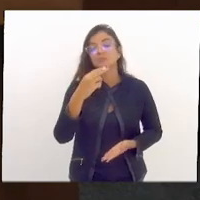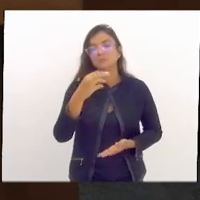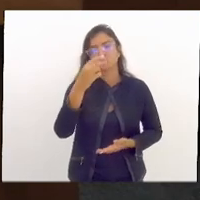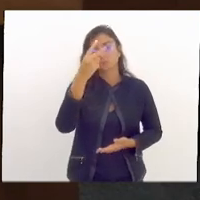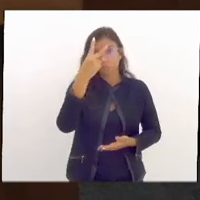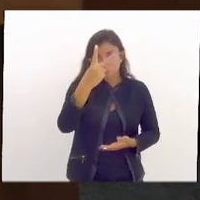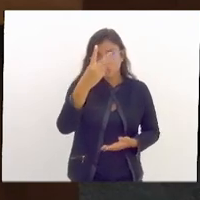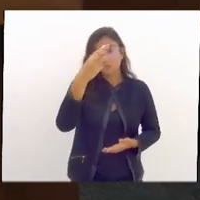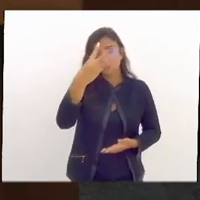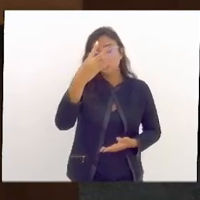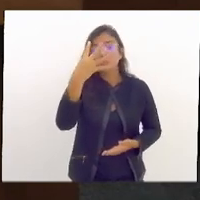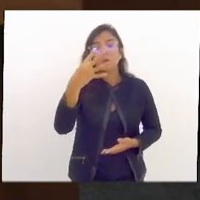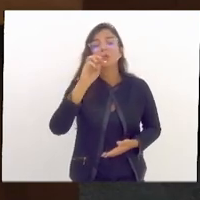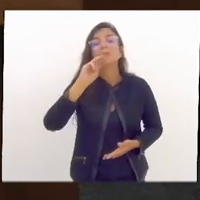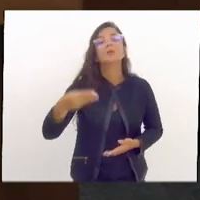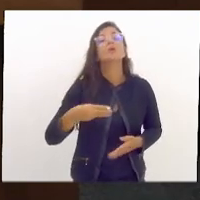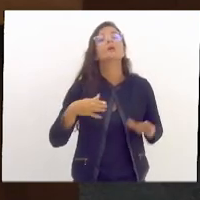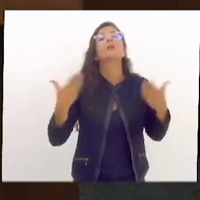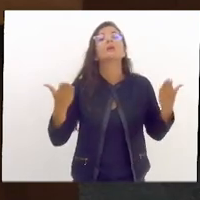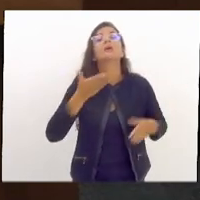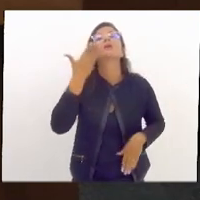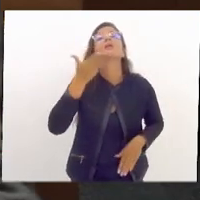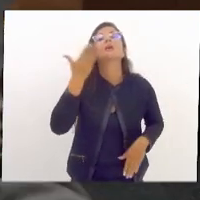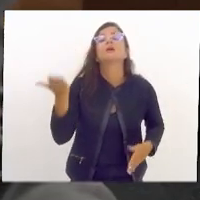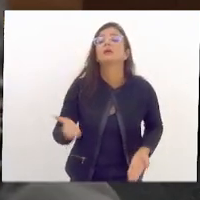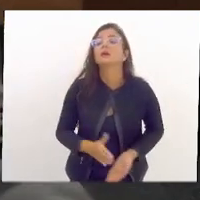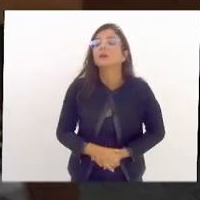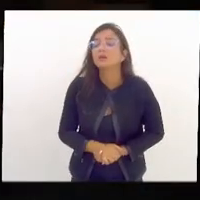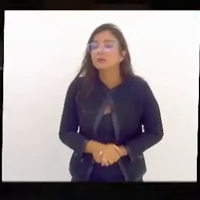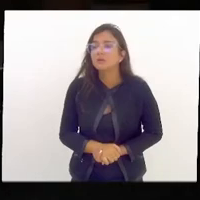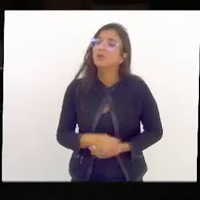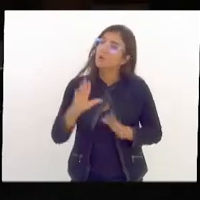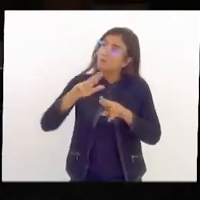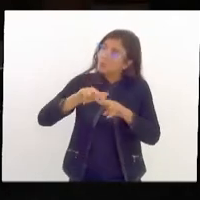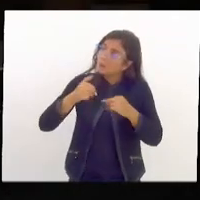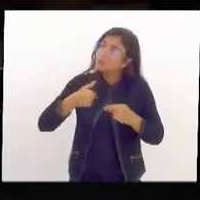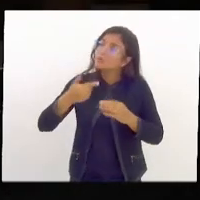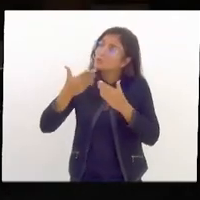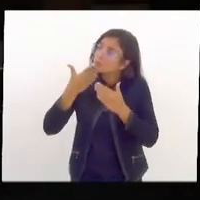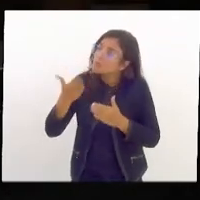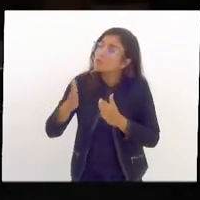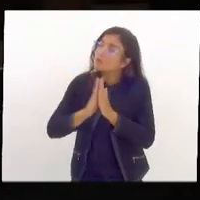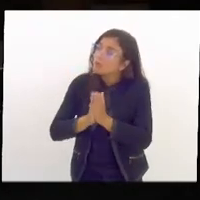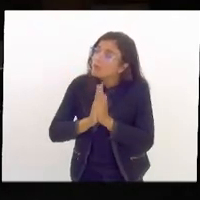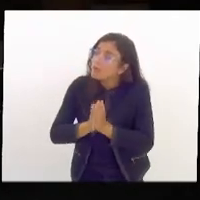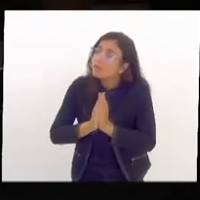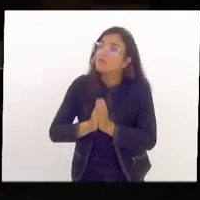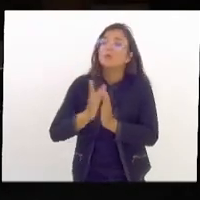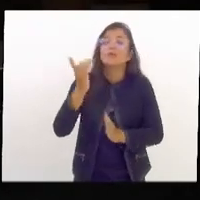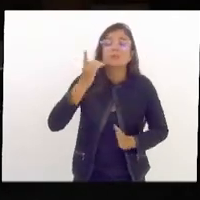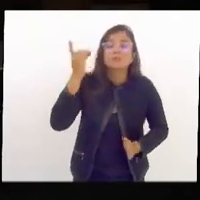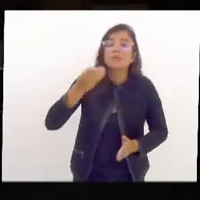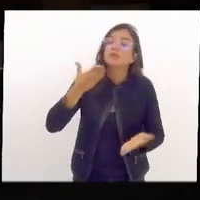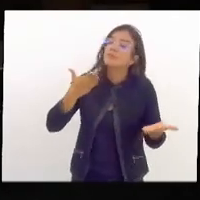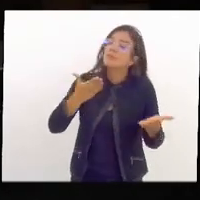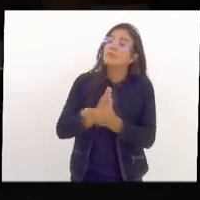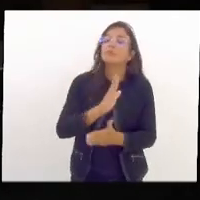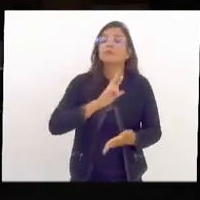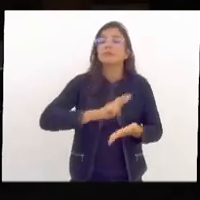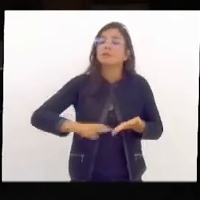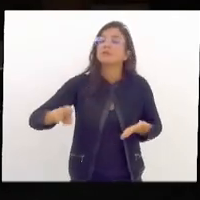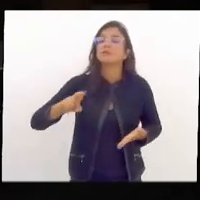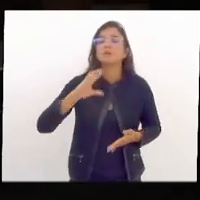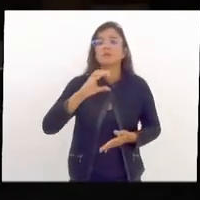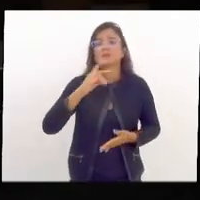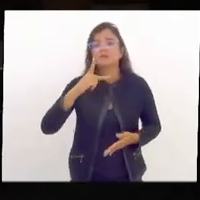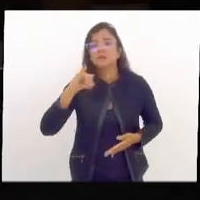milhões. Cadê? Então, por isso mesmo, eu estou pedindo amanhã que os deputados aprovem o relatório da CPI, porque essa matemática, você é bom